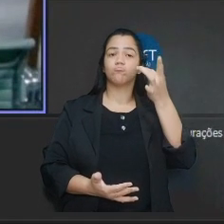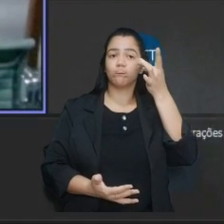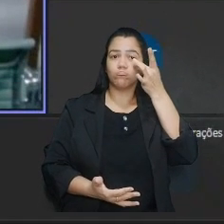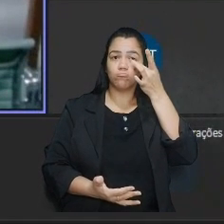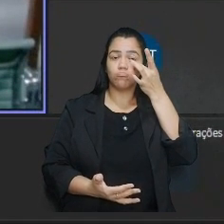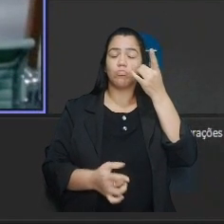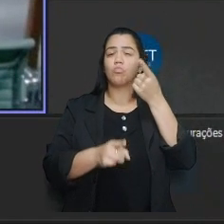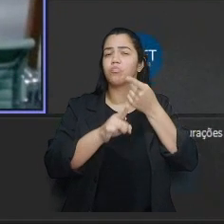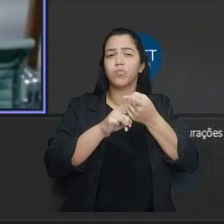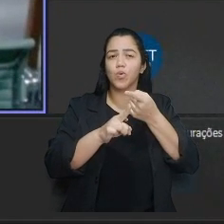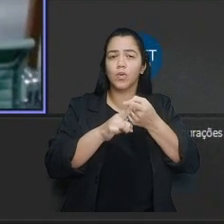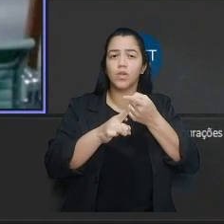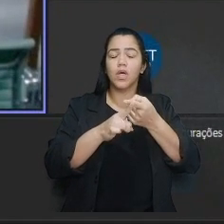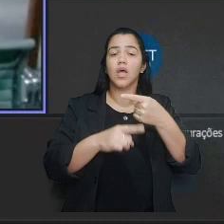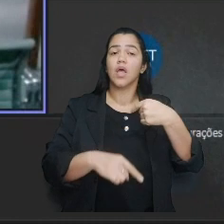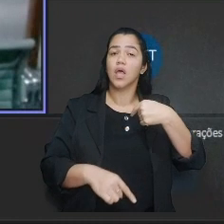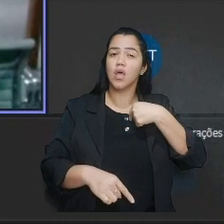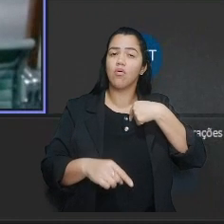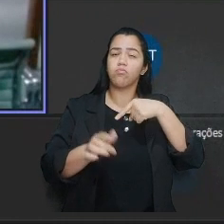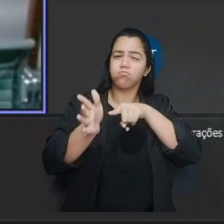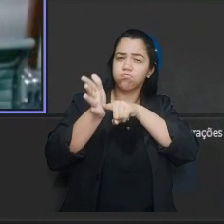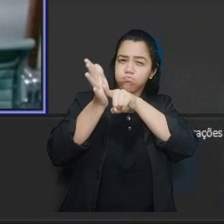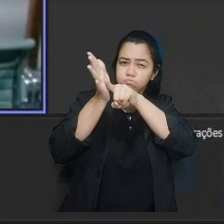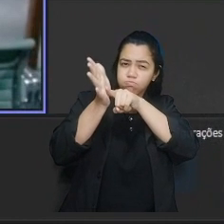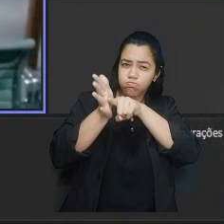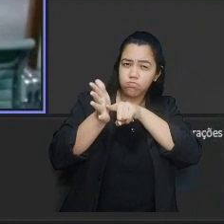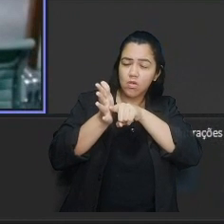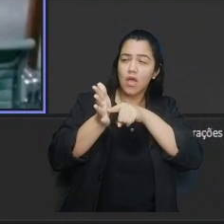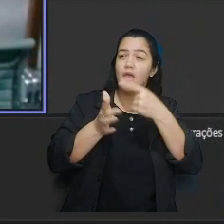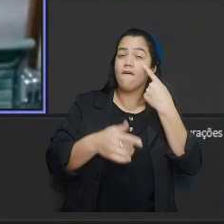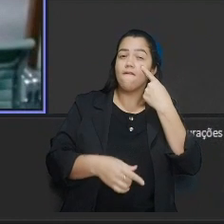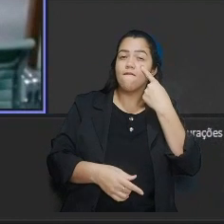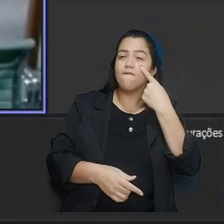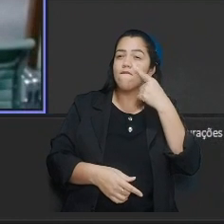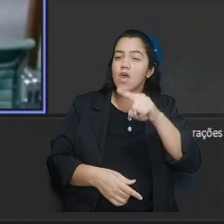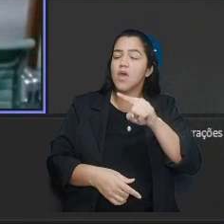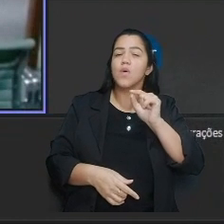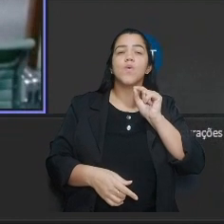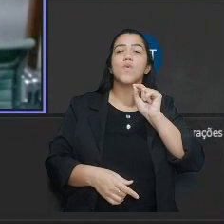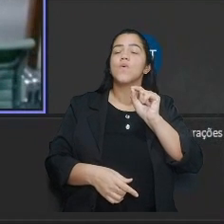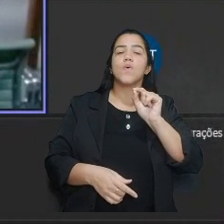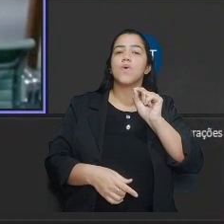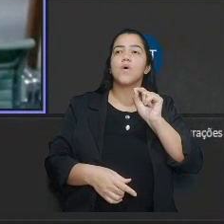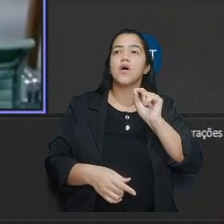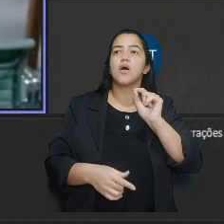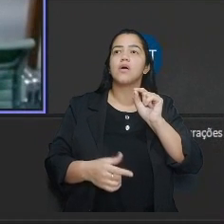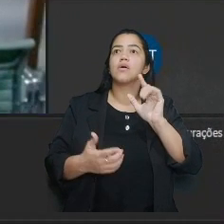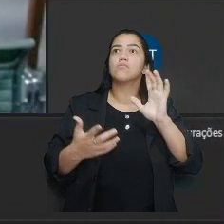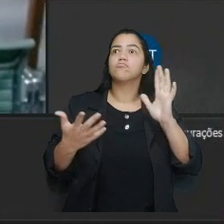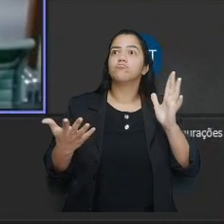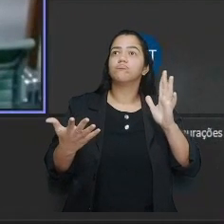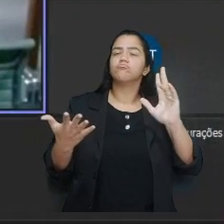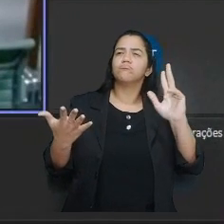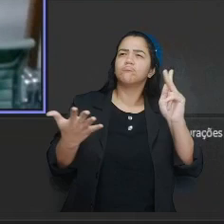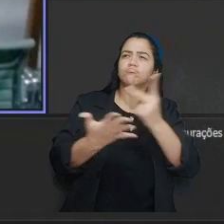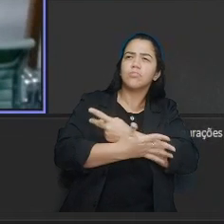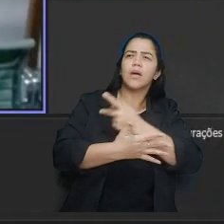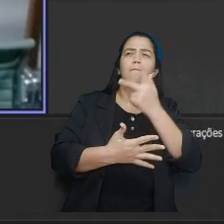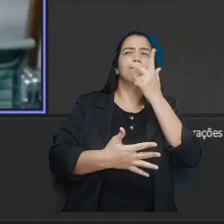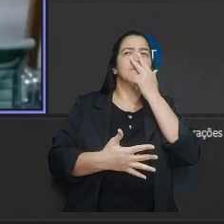presencialmente, pedir presencialmente, devido eu pesquisar e ver